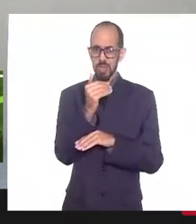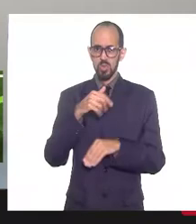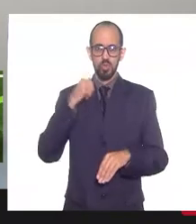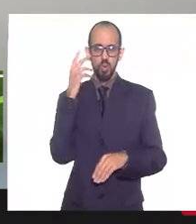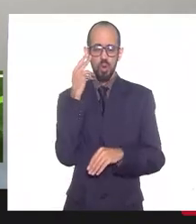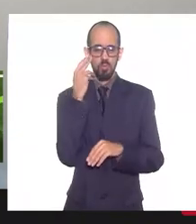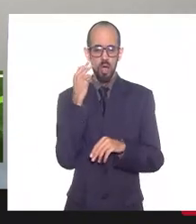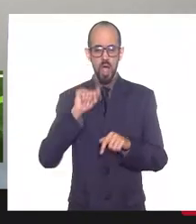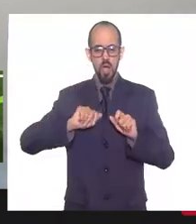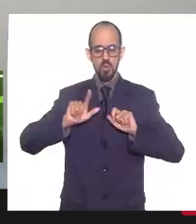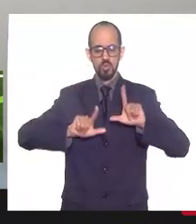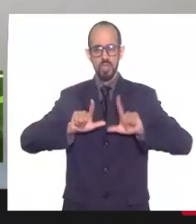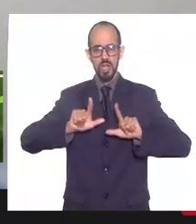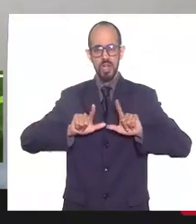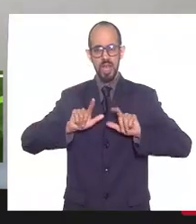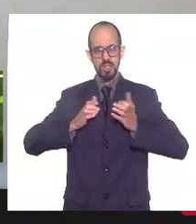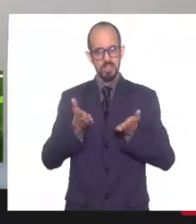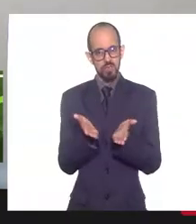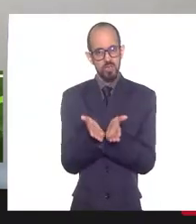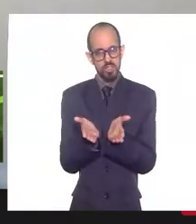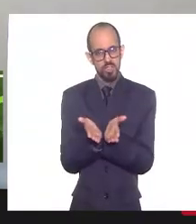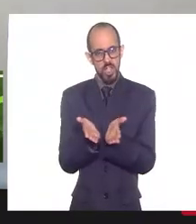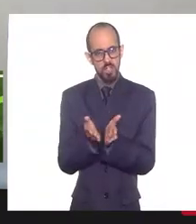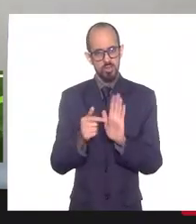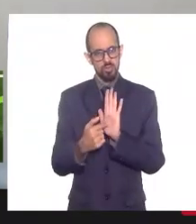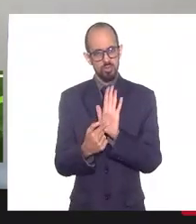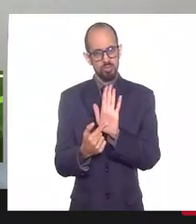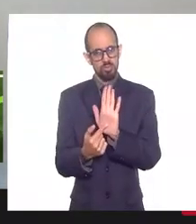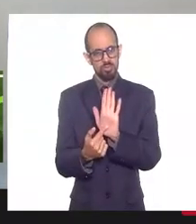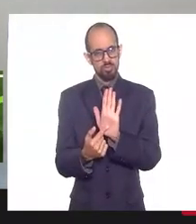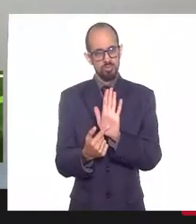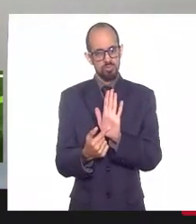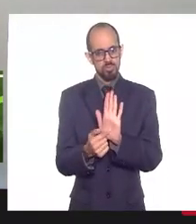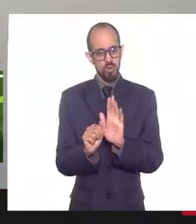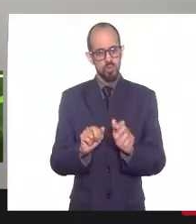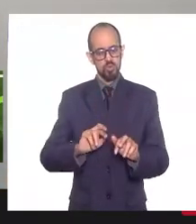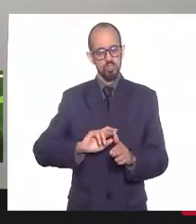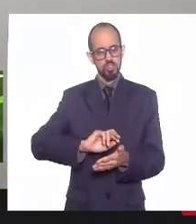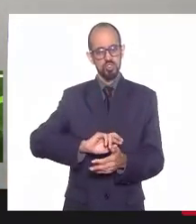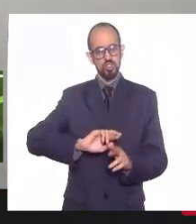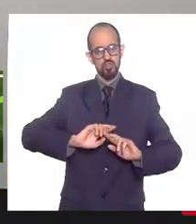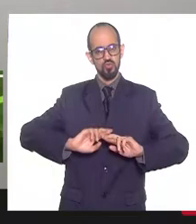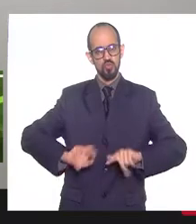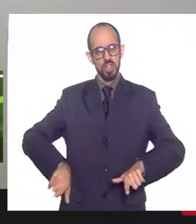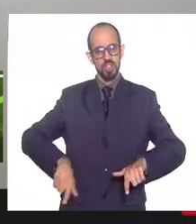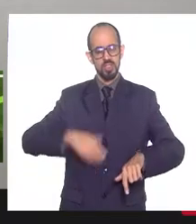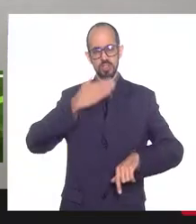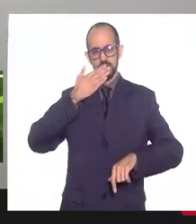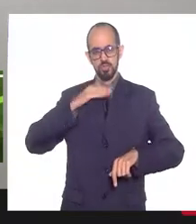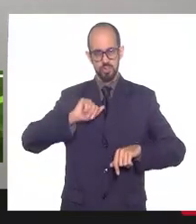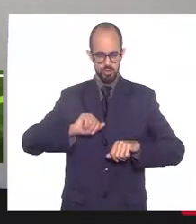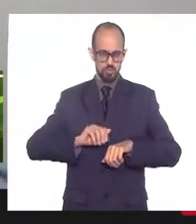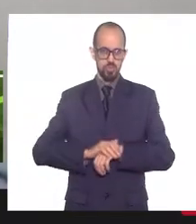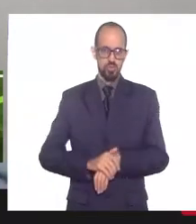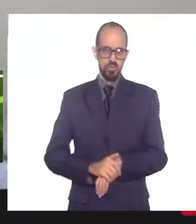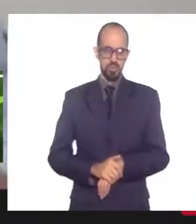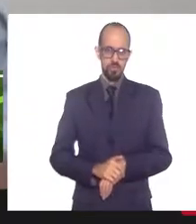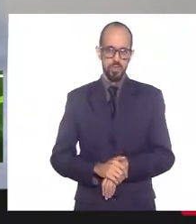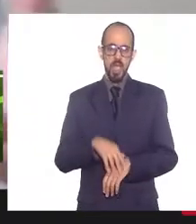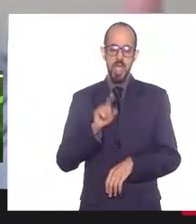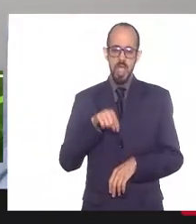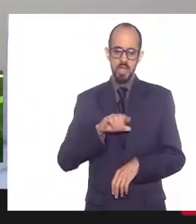dos canais de orientação evangélica em diferentes configurações e denominações. Esse é um tema também que a CPI